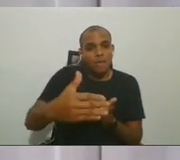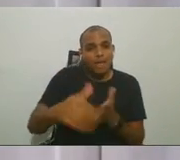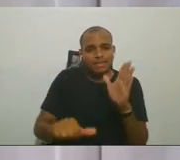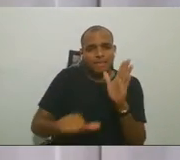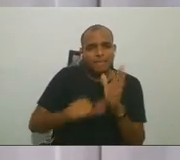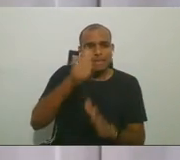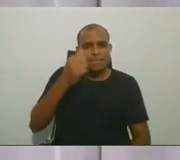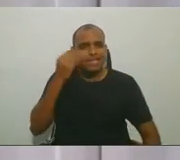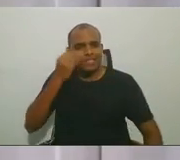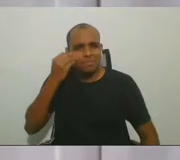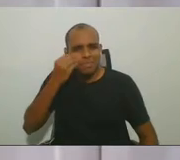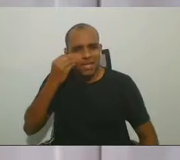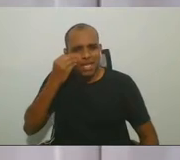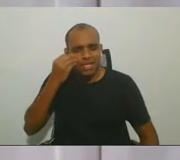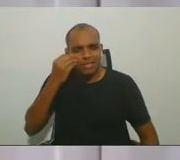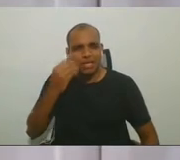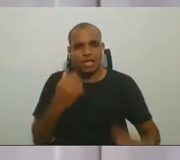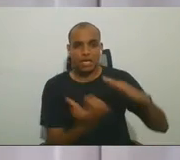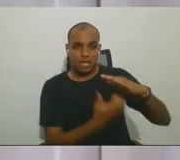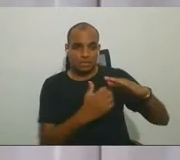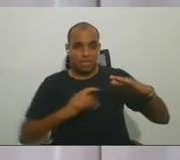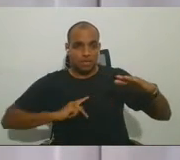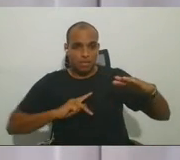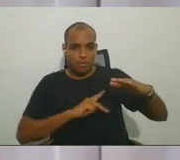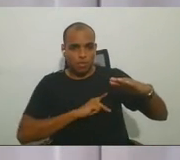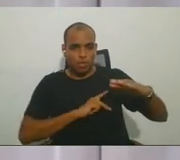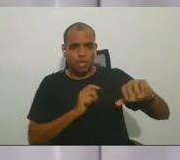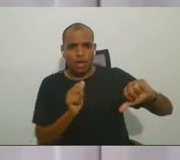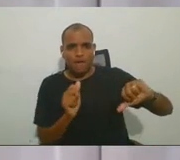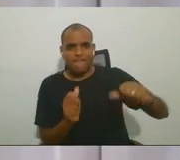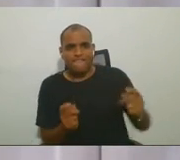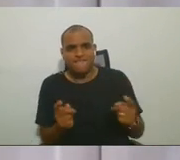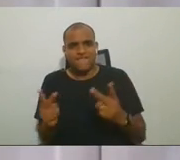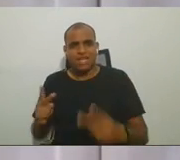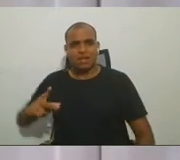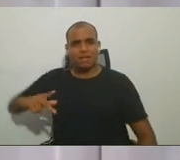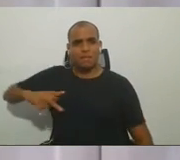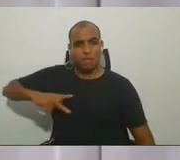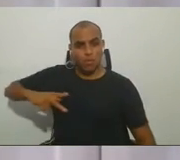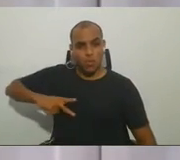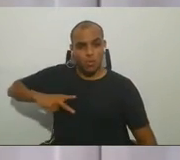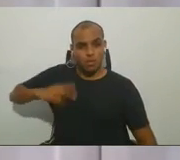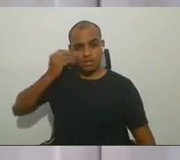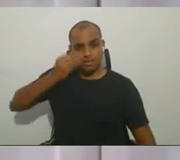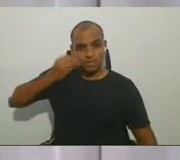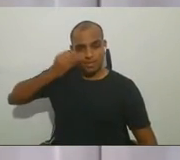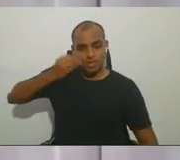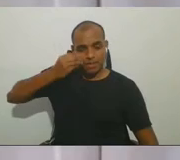de privatização que aconteceu, sobretudo com a experiência de